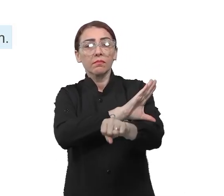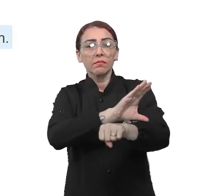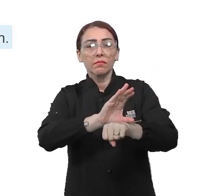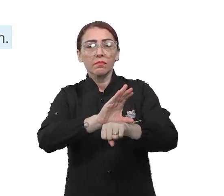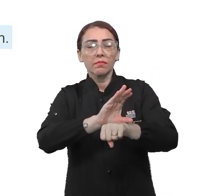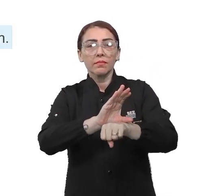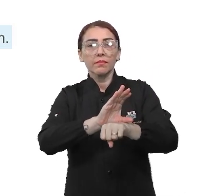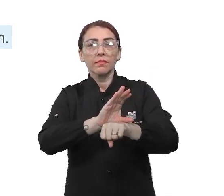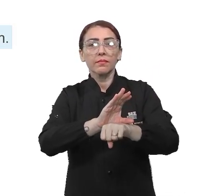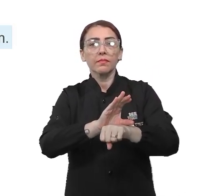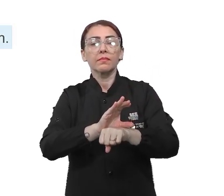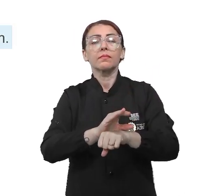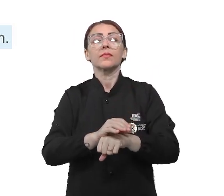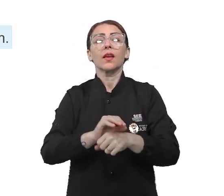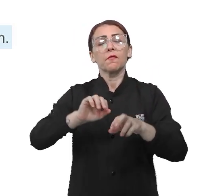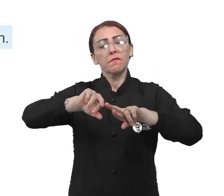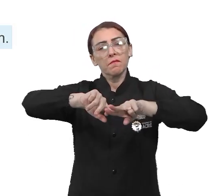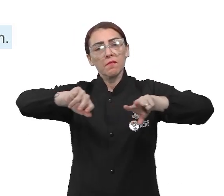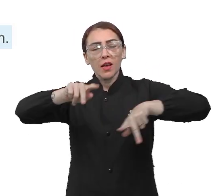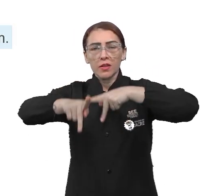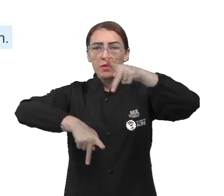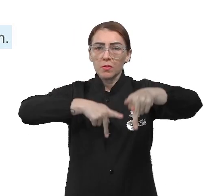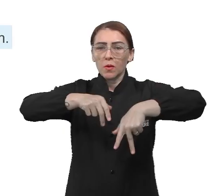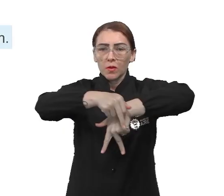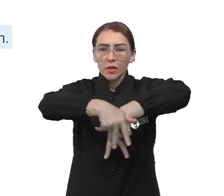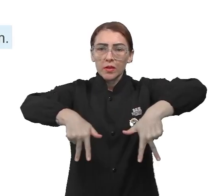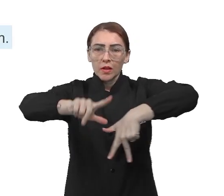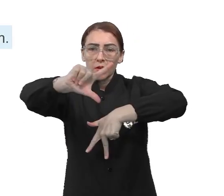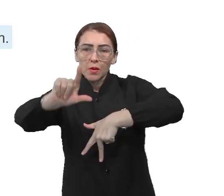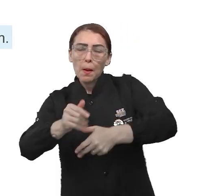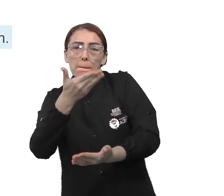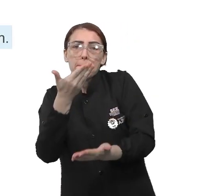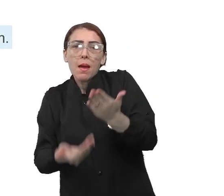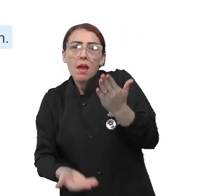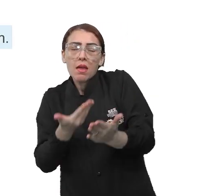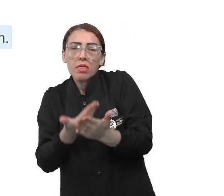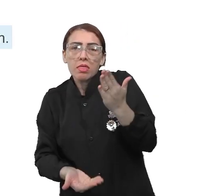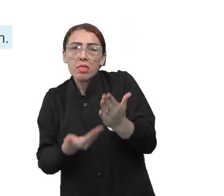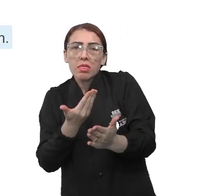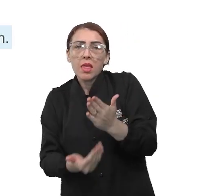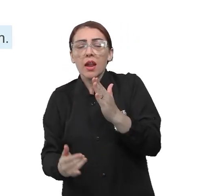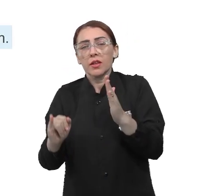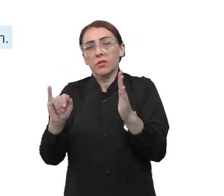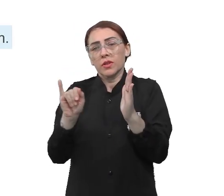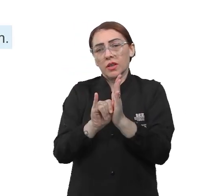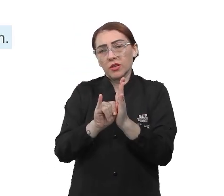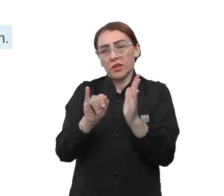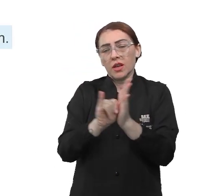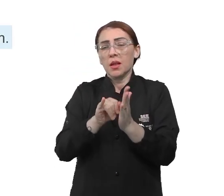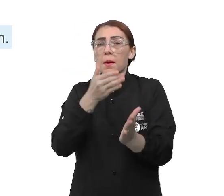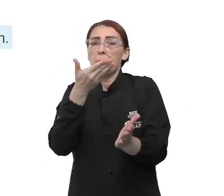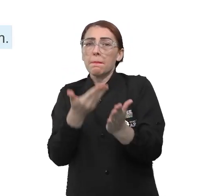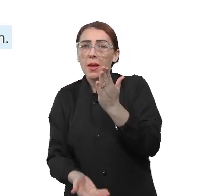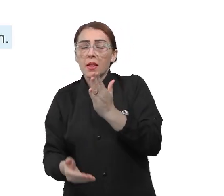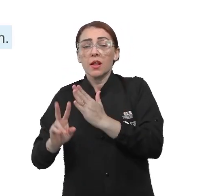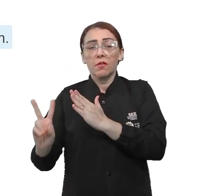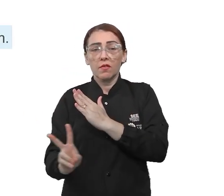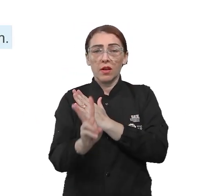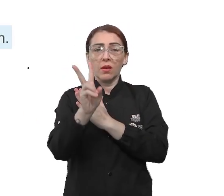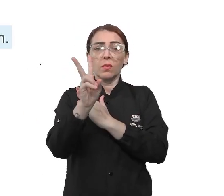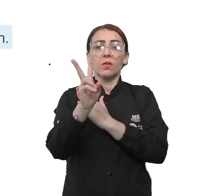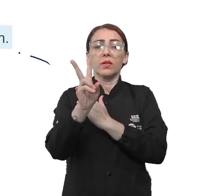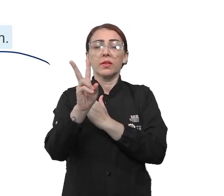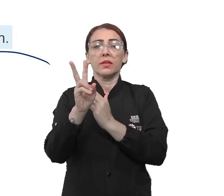cultural. Vários povos e etnias africanas perderam a sua identidade, perderam